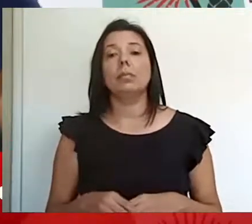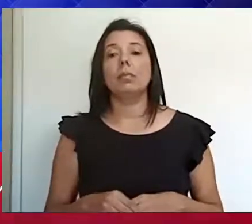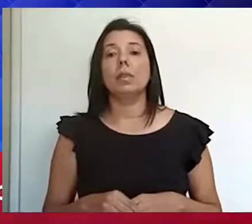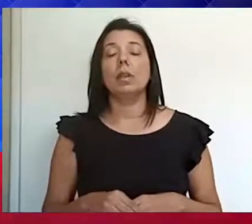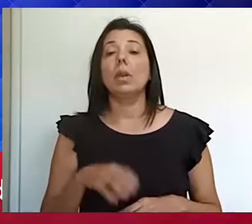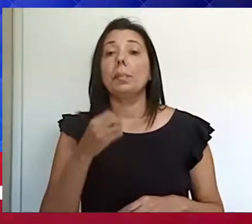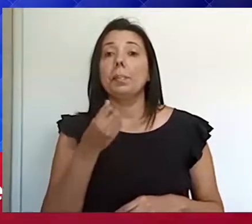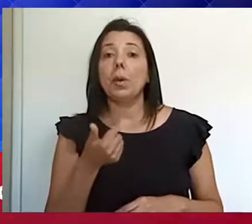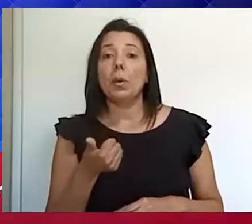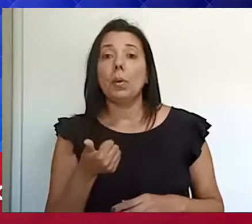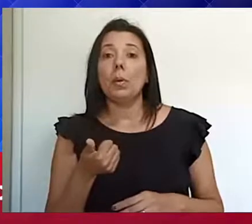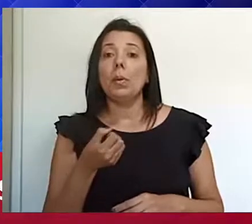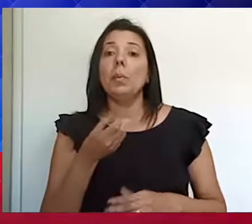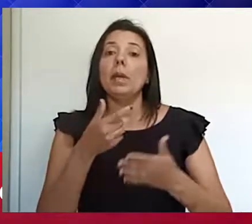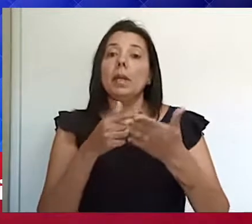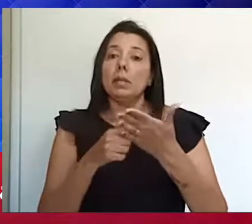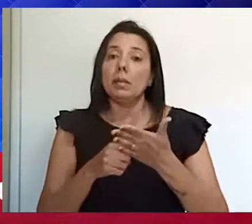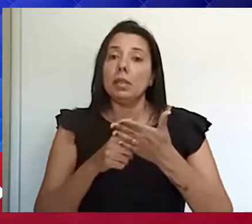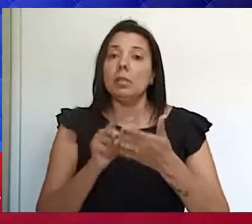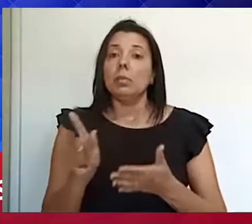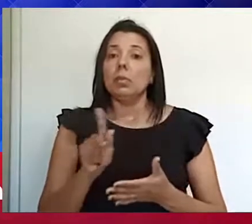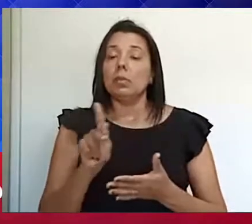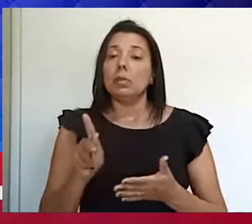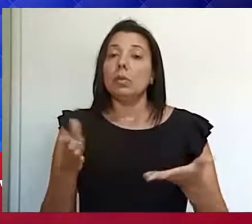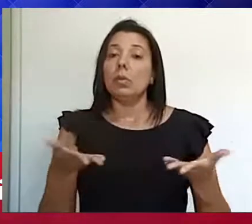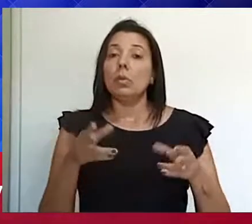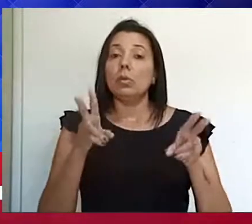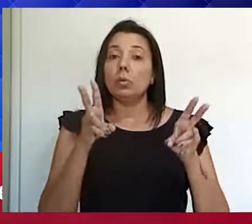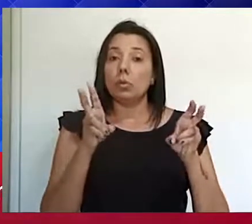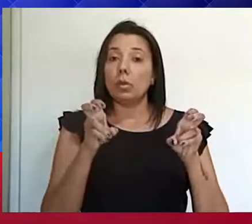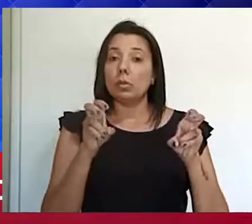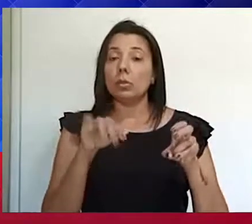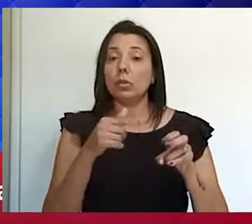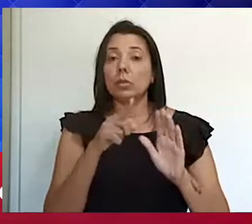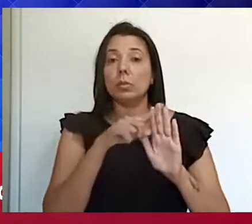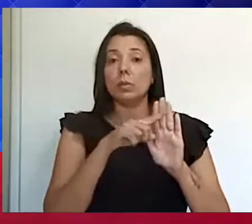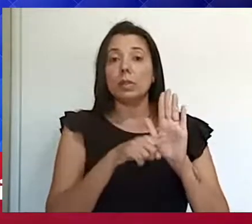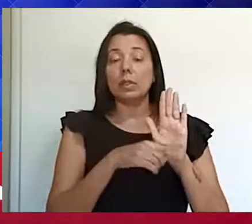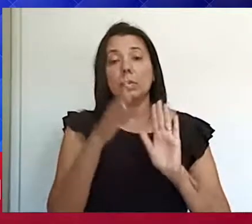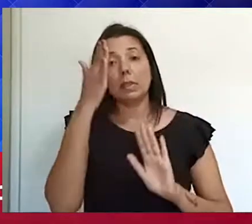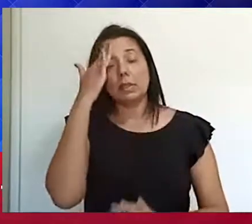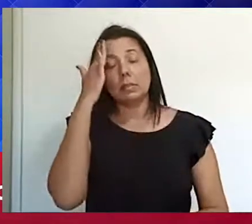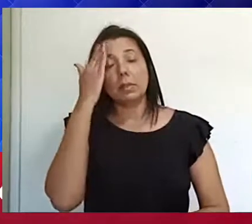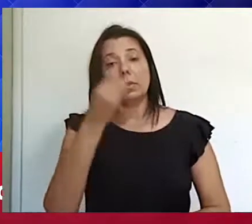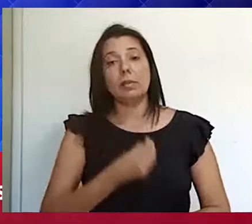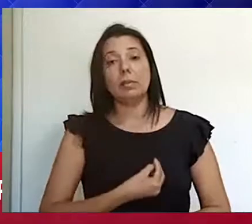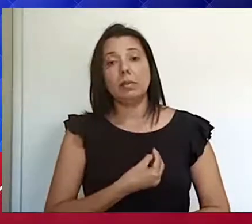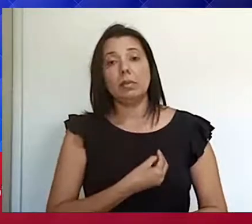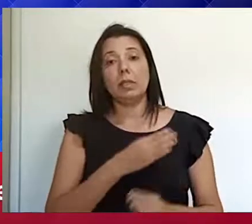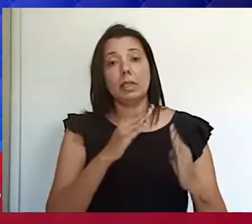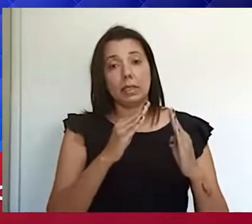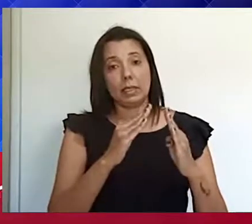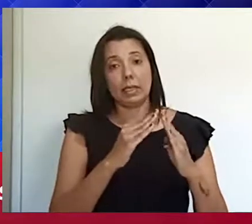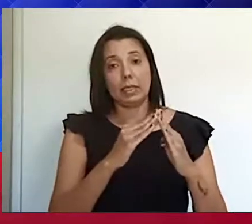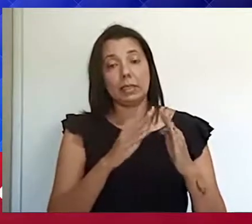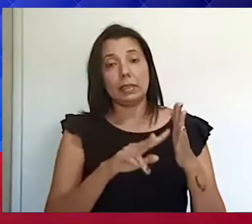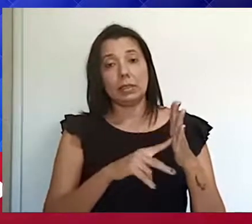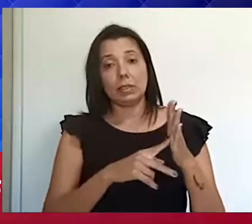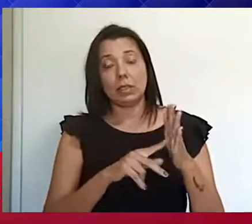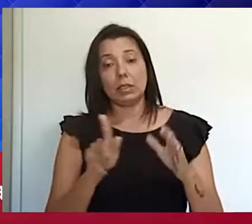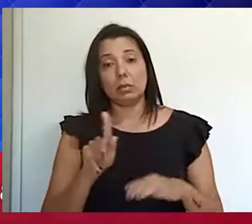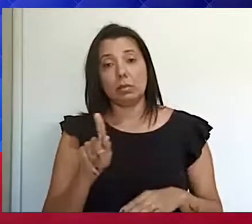bem-vindos, professores. Hoje o tema do nosso programa Saber Viver em Casa, Melhor em Casa, do Sindicato dos Professores do Distrito Federal, é